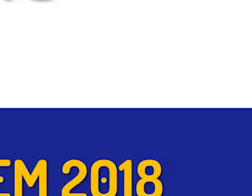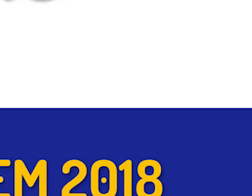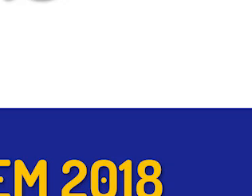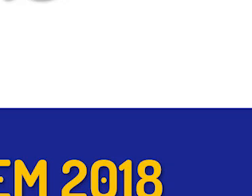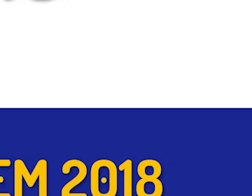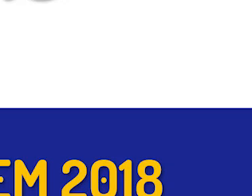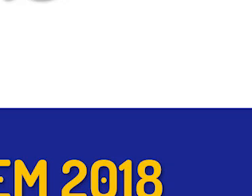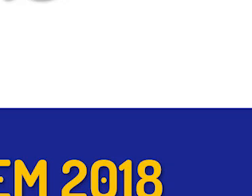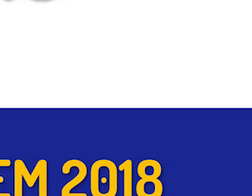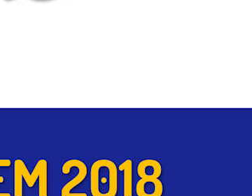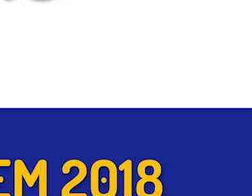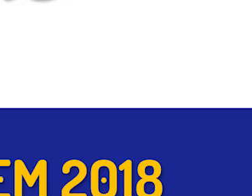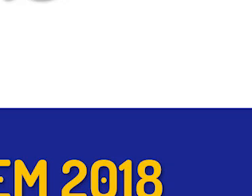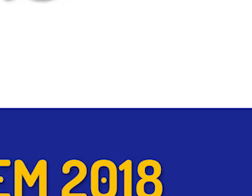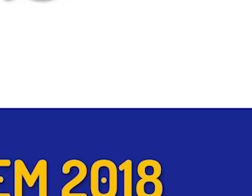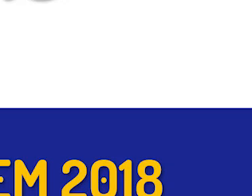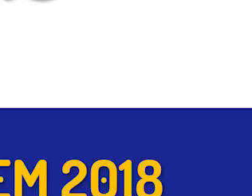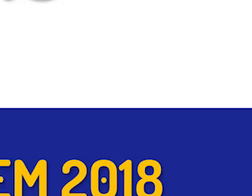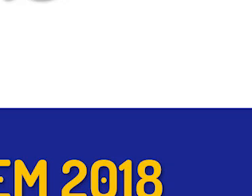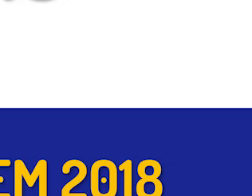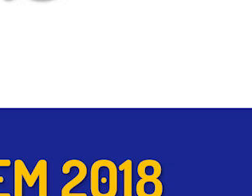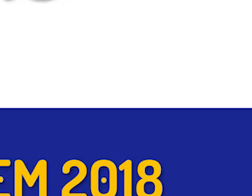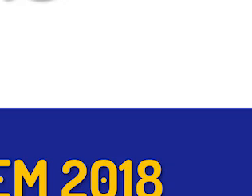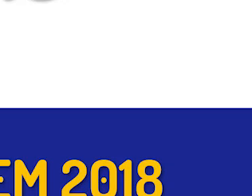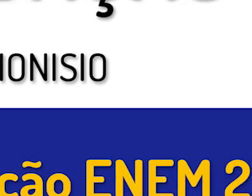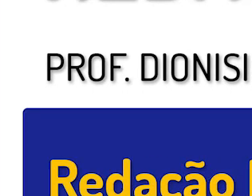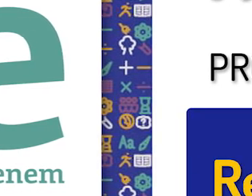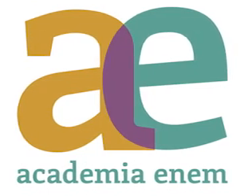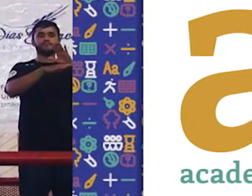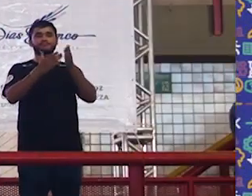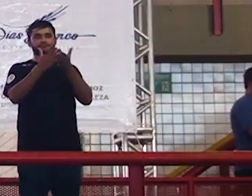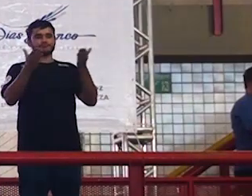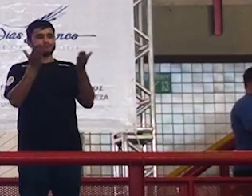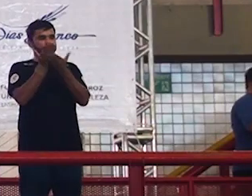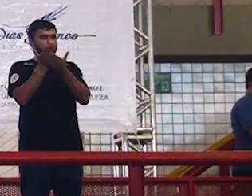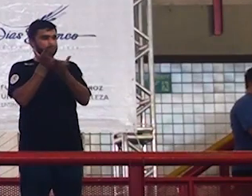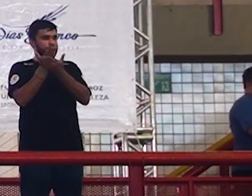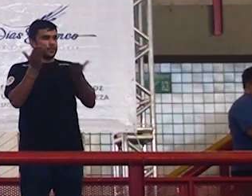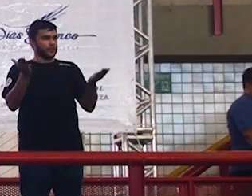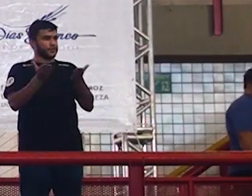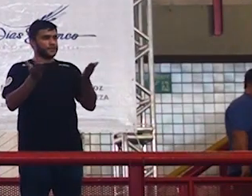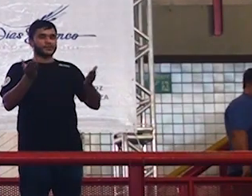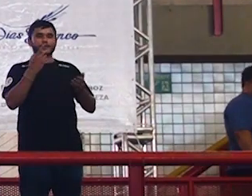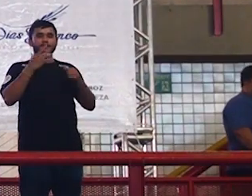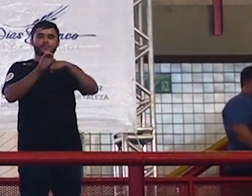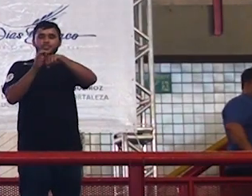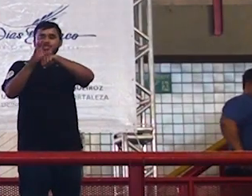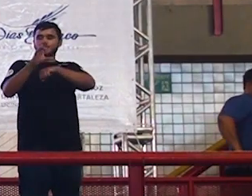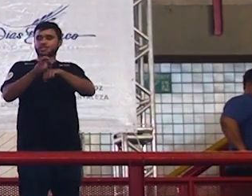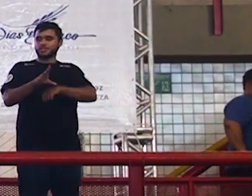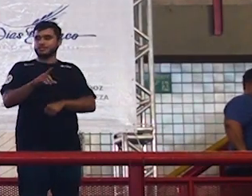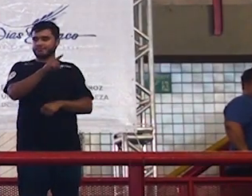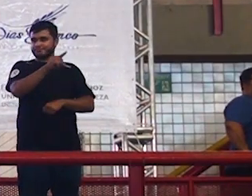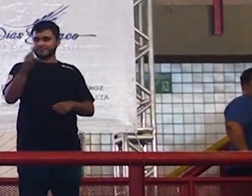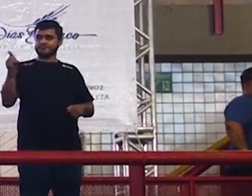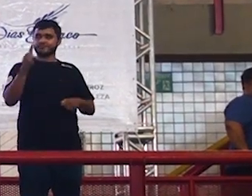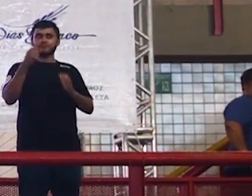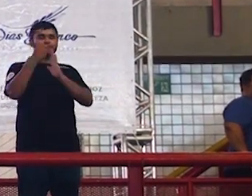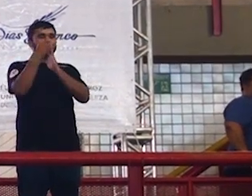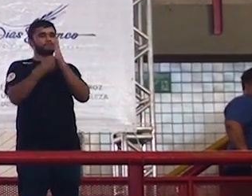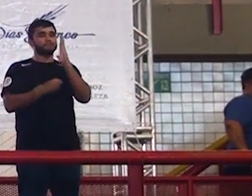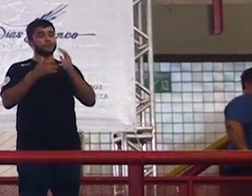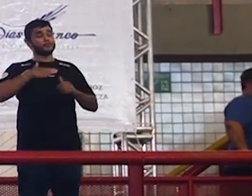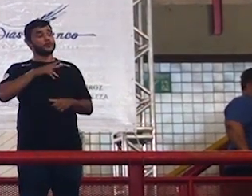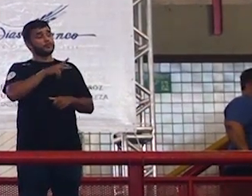Boa tarde, galera. Vamos lá, começando mais um aulão aí, agora com dicas de redação. Sou o